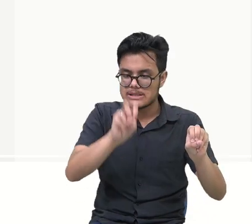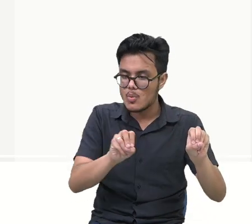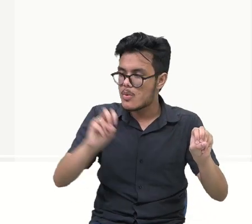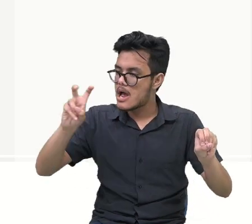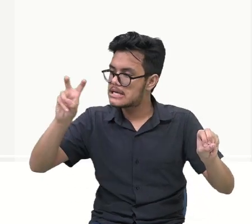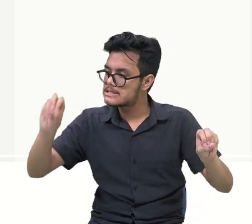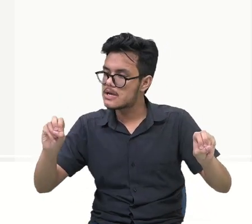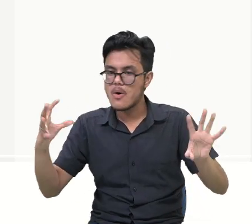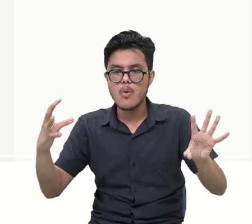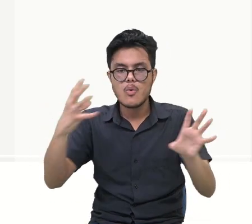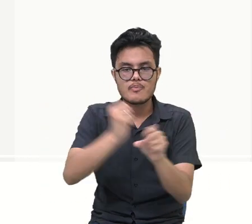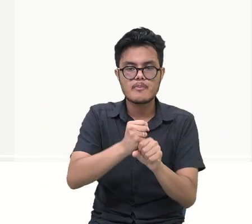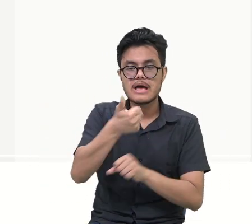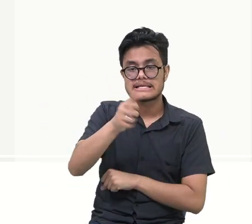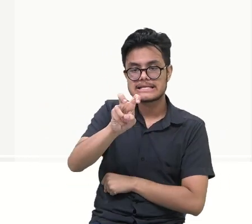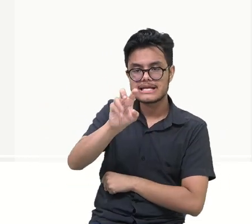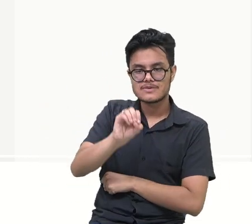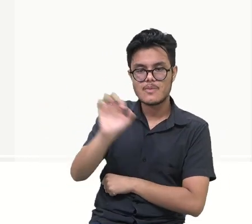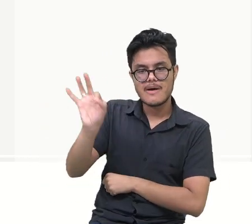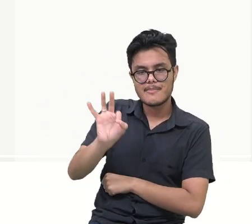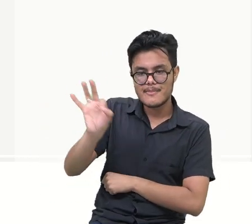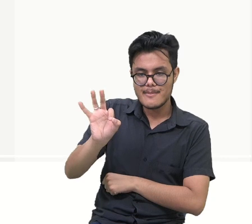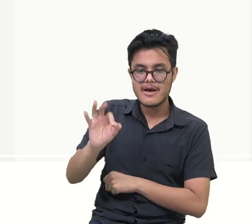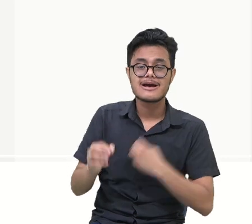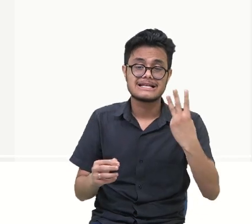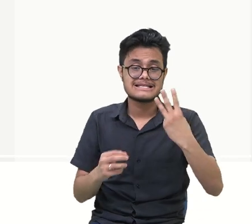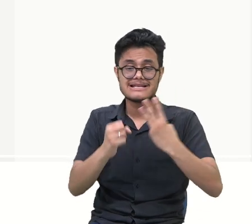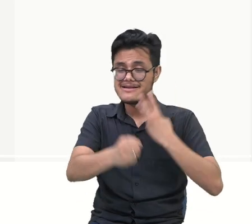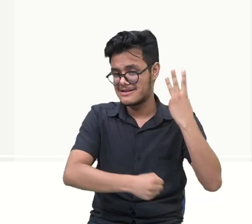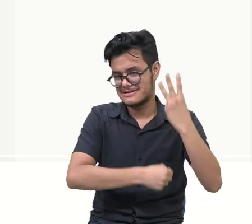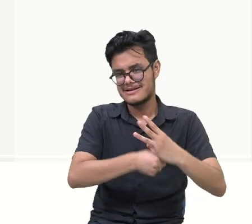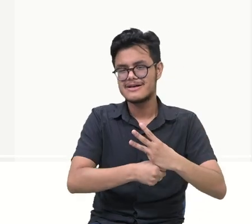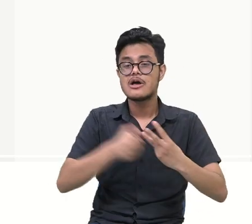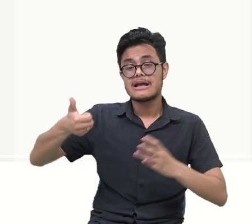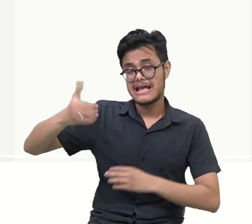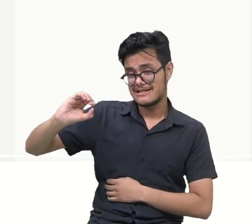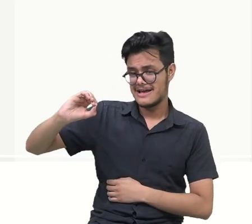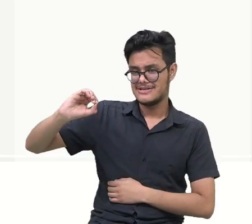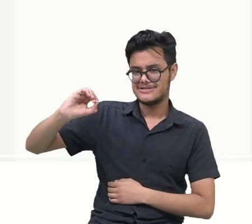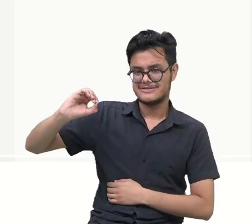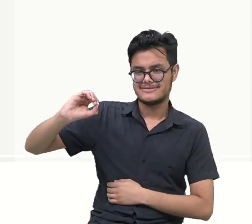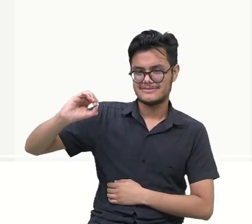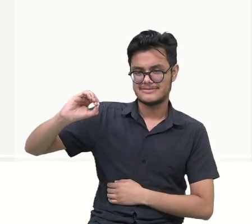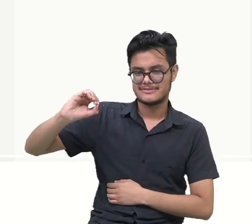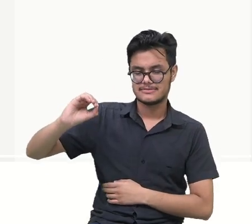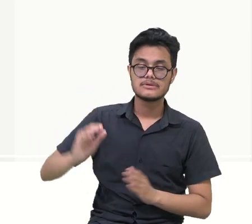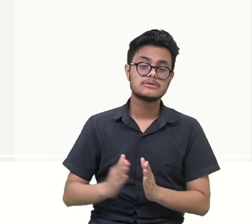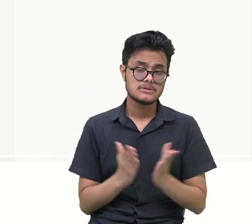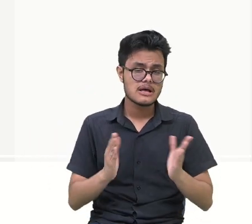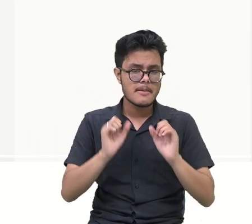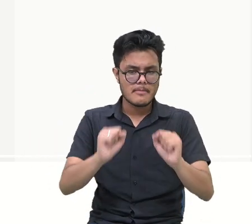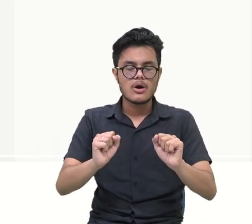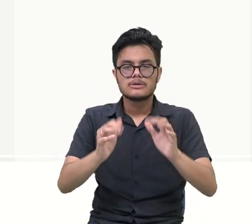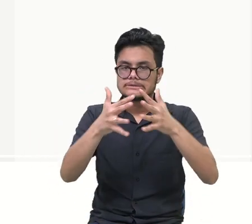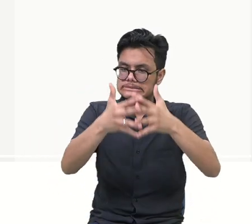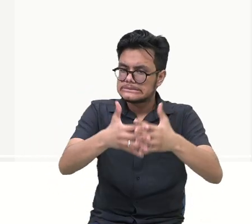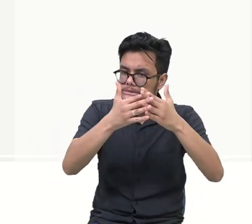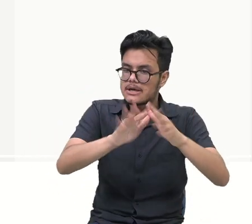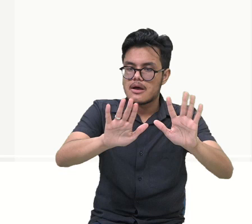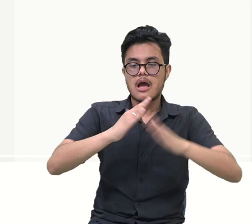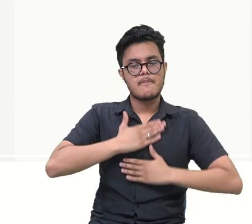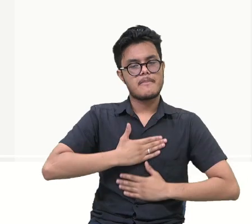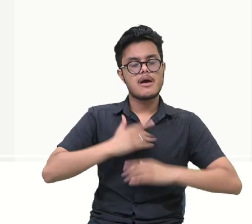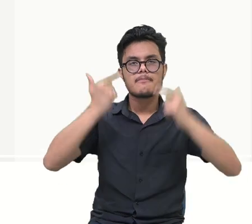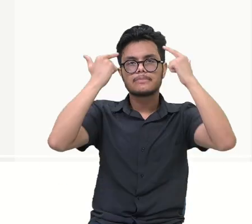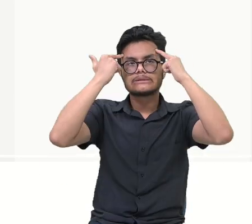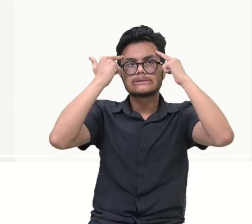150% em cima do valor do primeiro ano. Aí, aqui pode causar alguma confusão, porque você deve